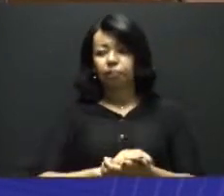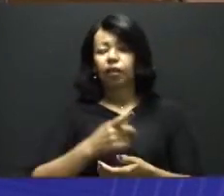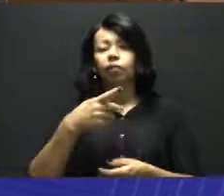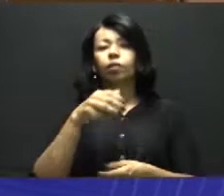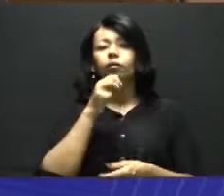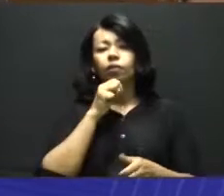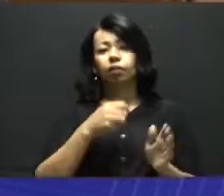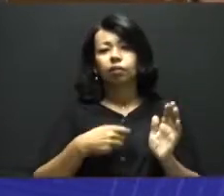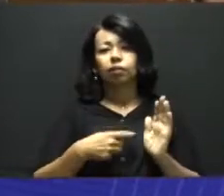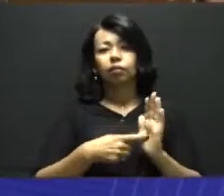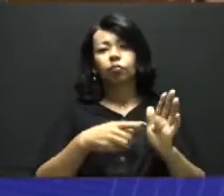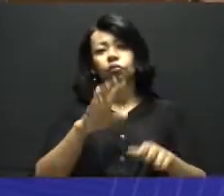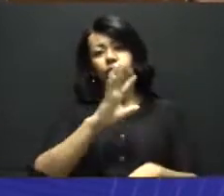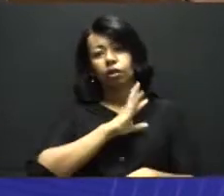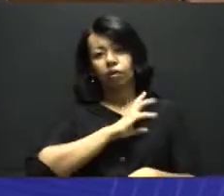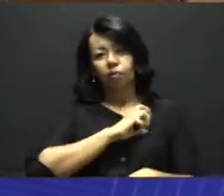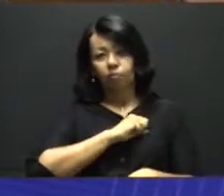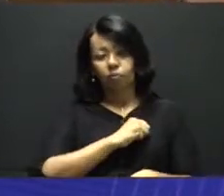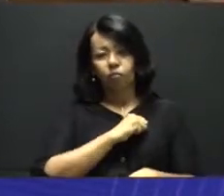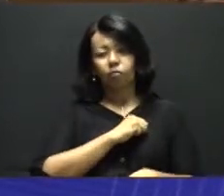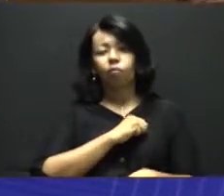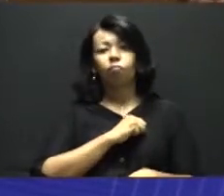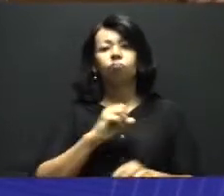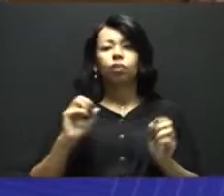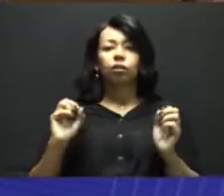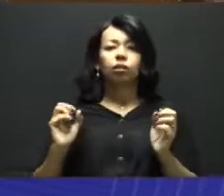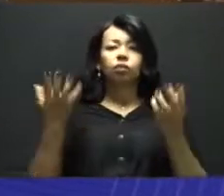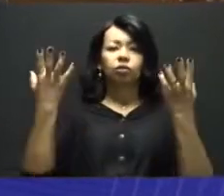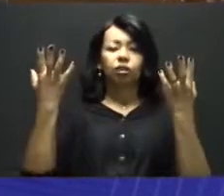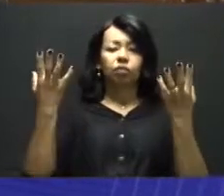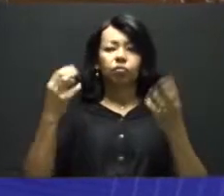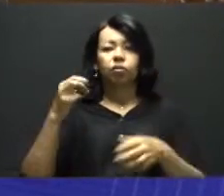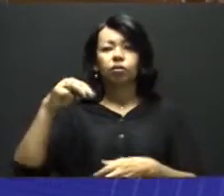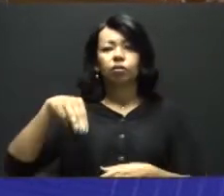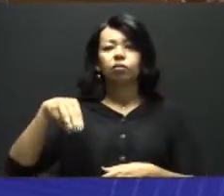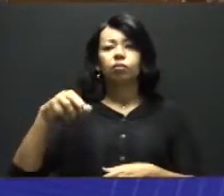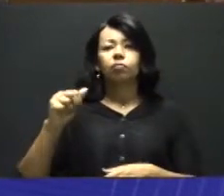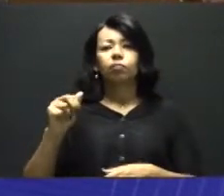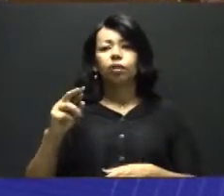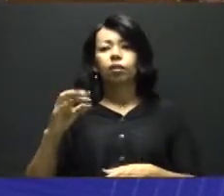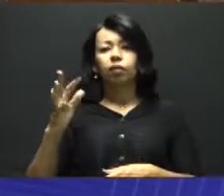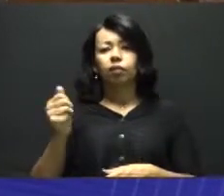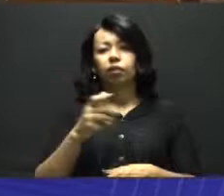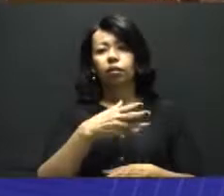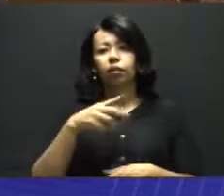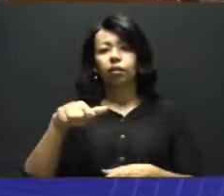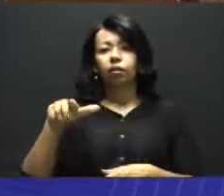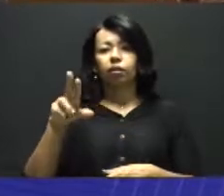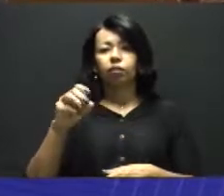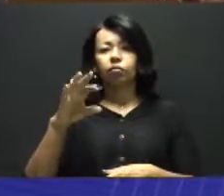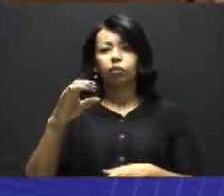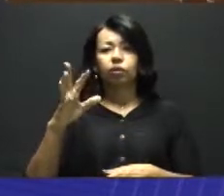exemplo de amor e razões descritas homenageamos maria lúcia da silva